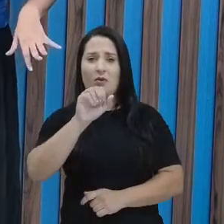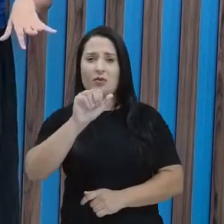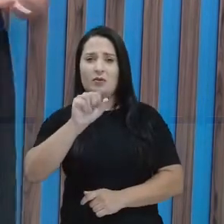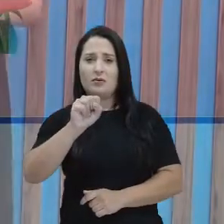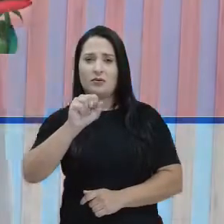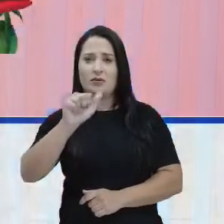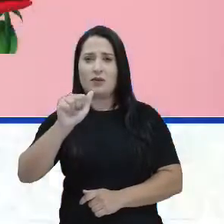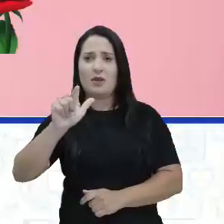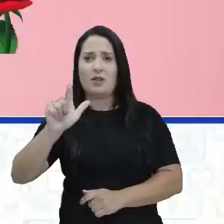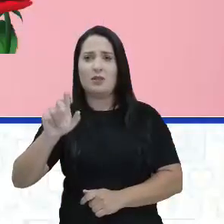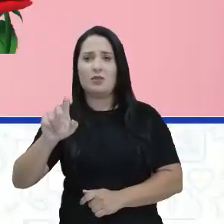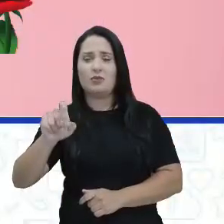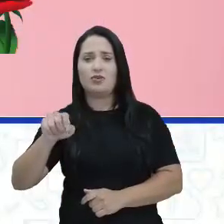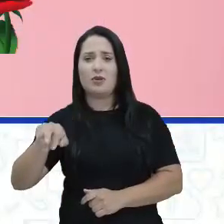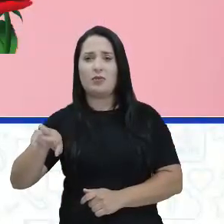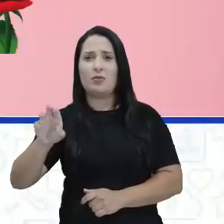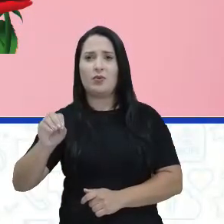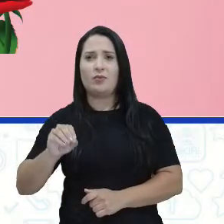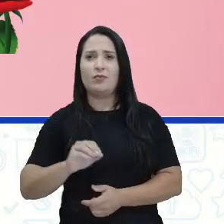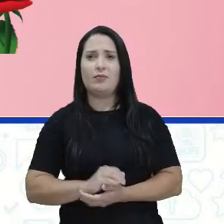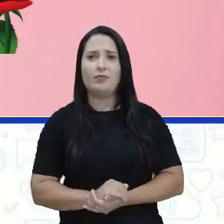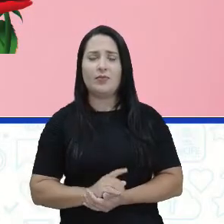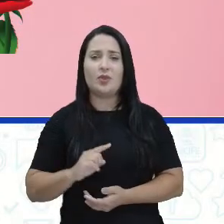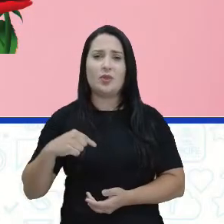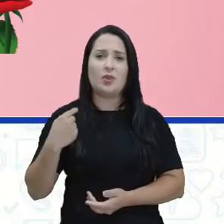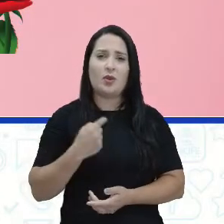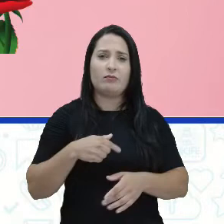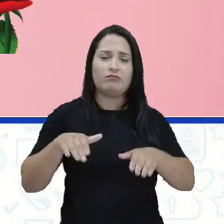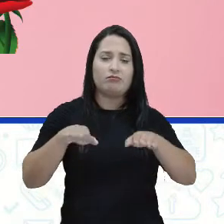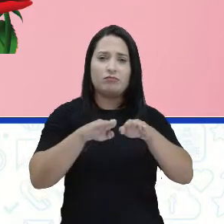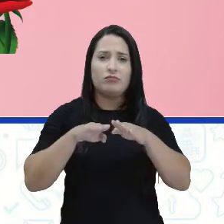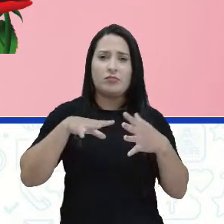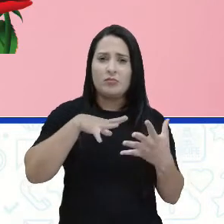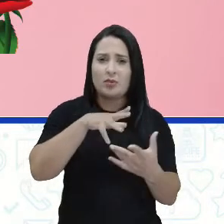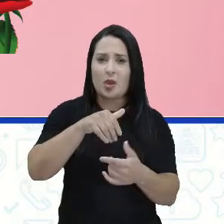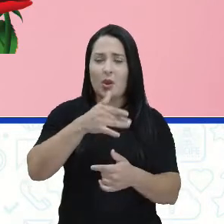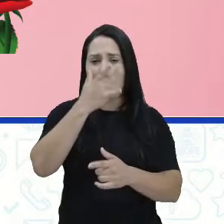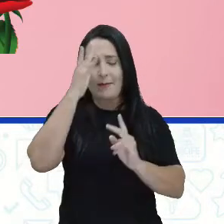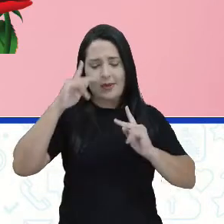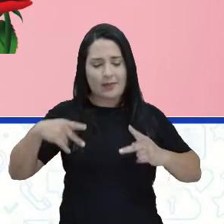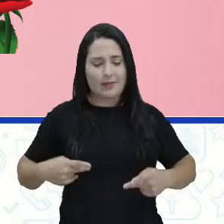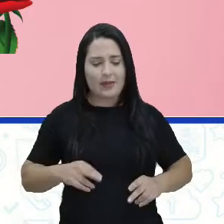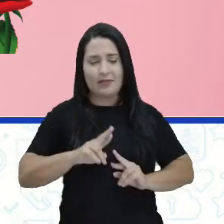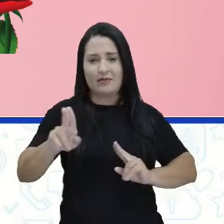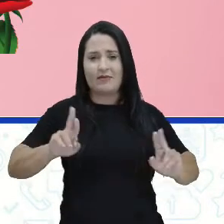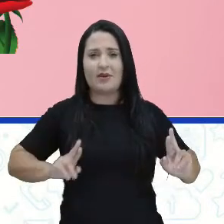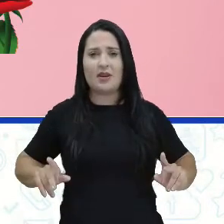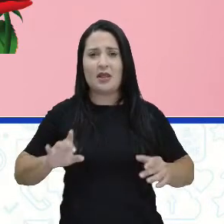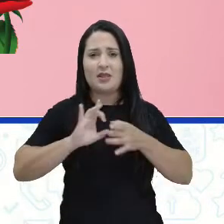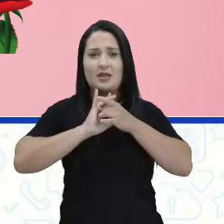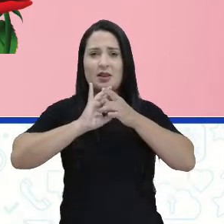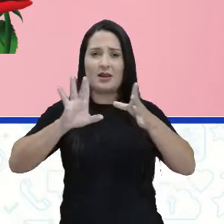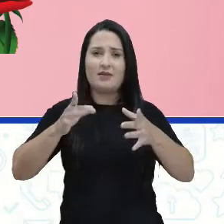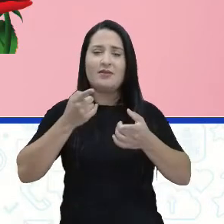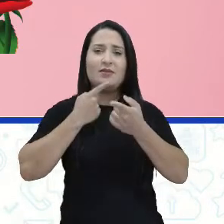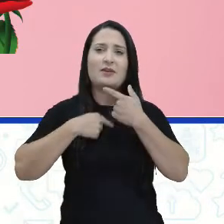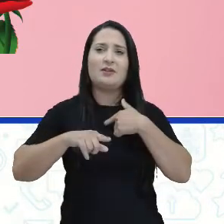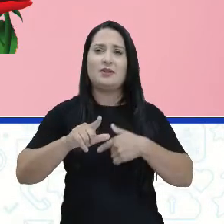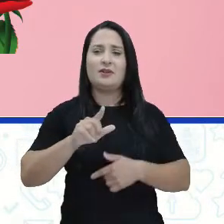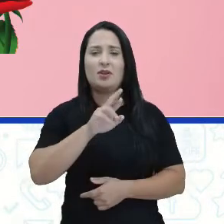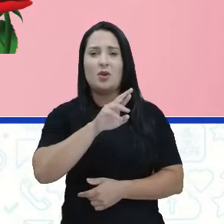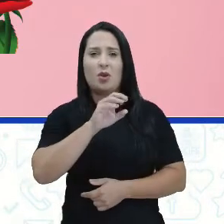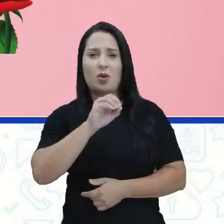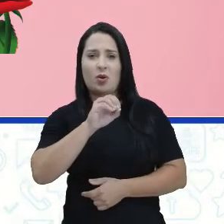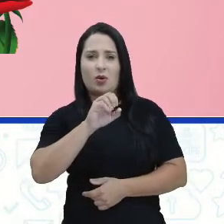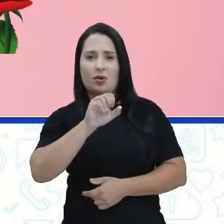que diz que por um mundo onde sejamos socialmente iguais, humanamente diferentes e totalmente livres. Esse era o desejo de